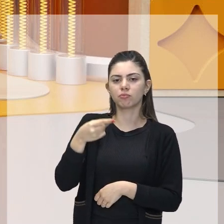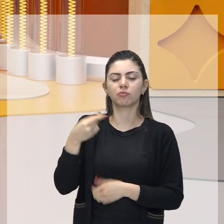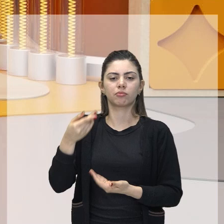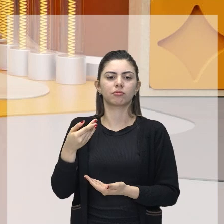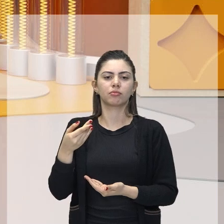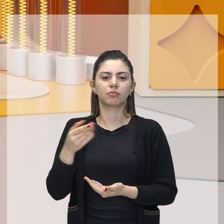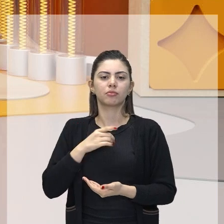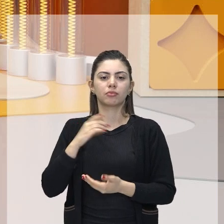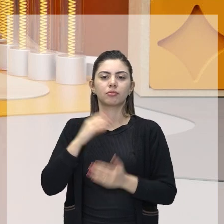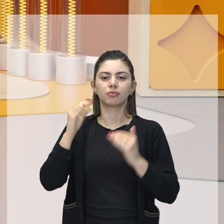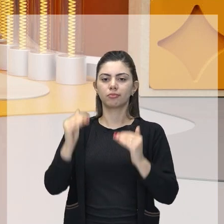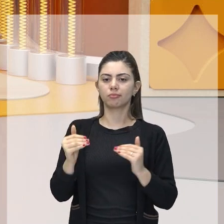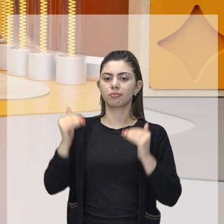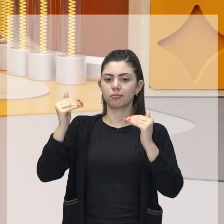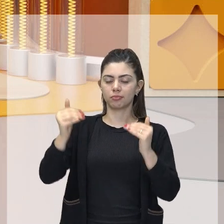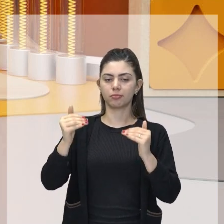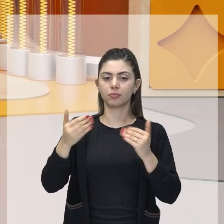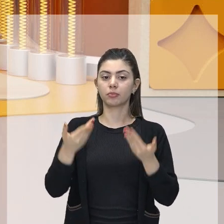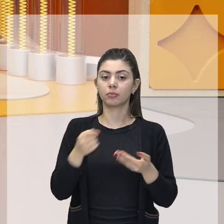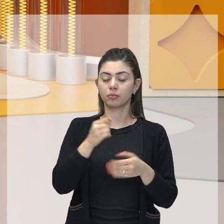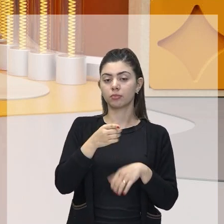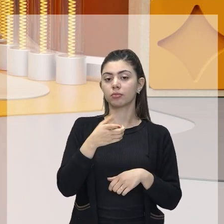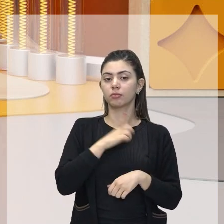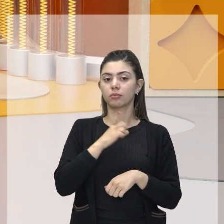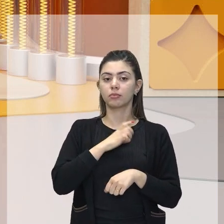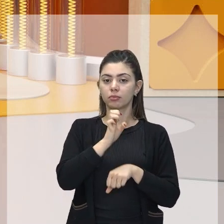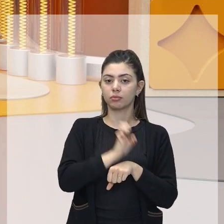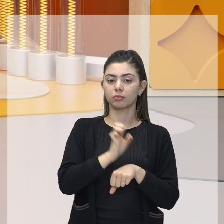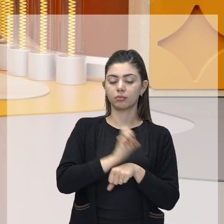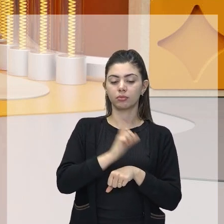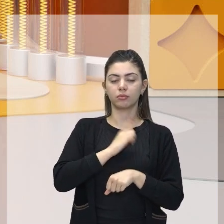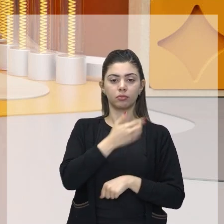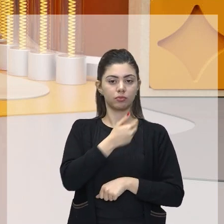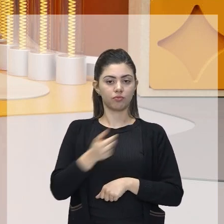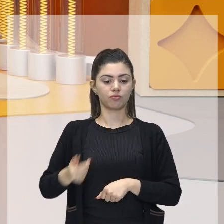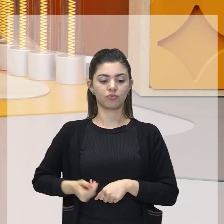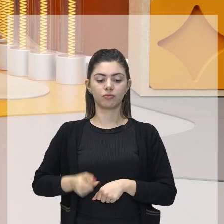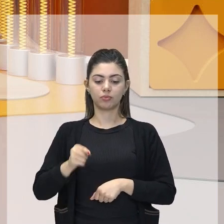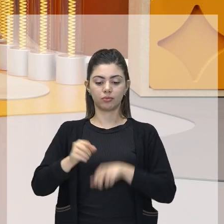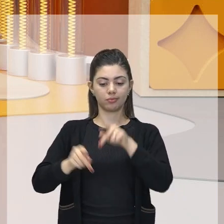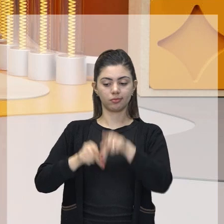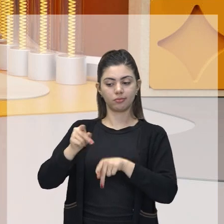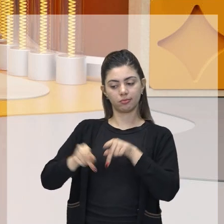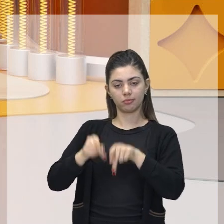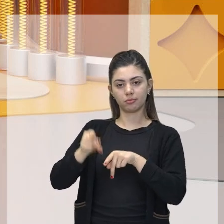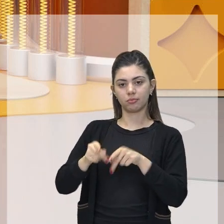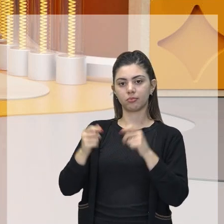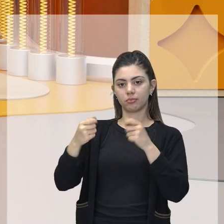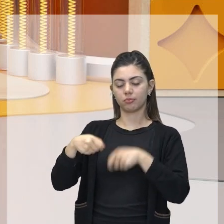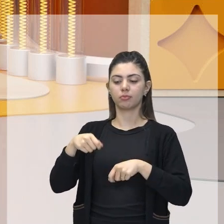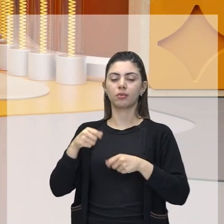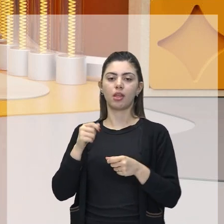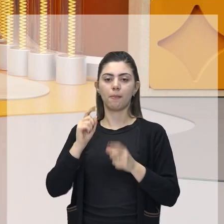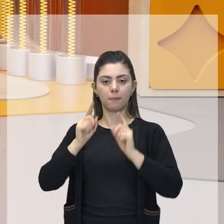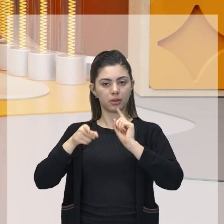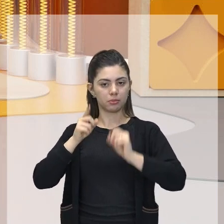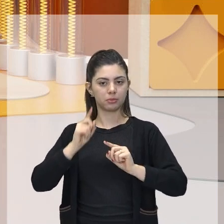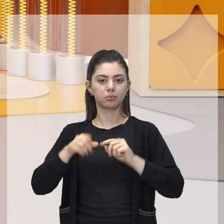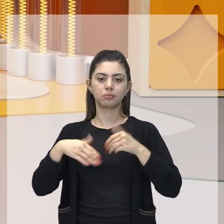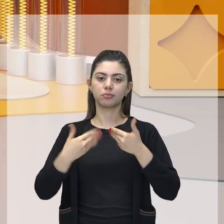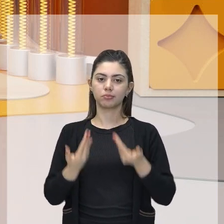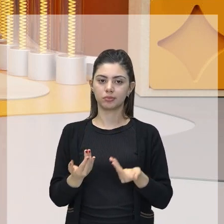Aquele Estado, ele tem uma forma de governo para controlar aquele povo, né? Então a organização é o que a gente chama